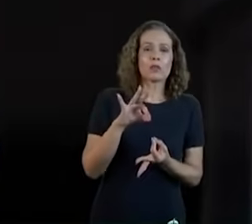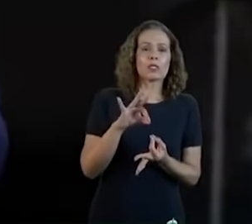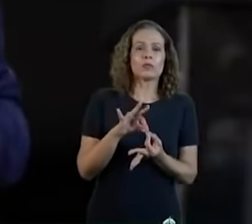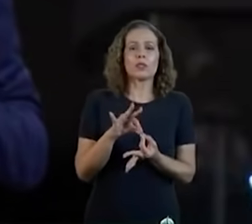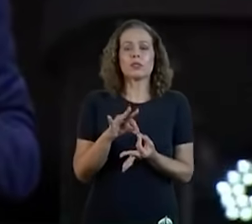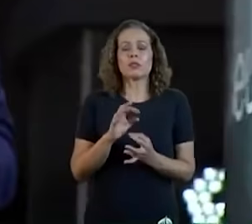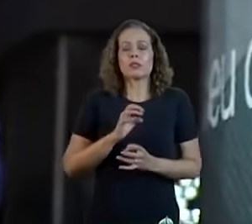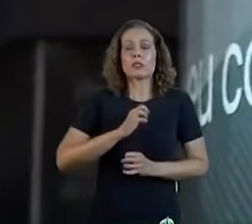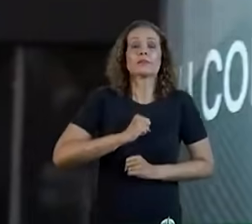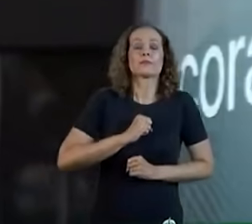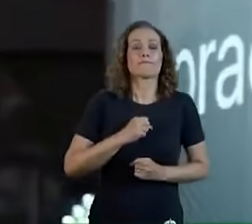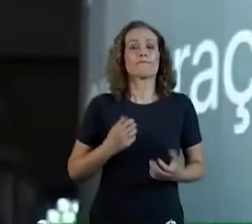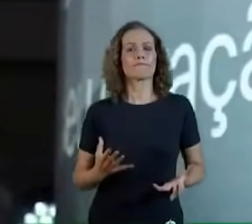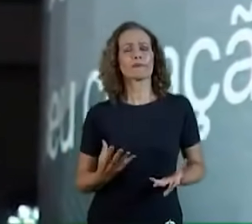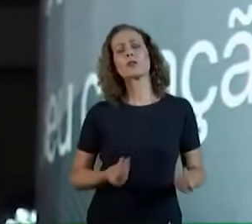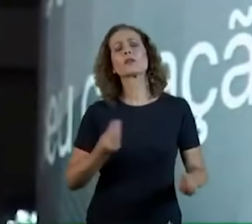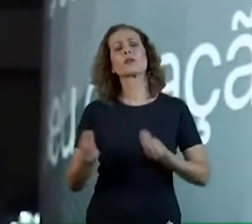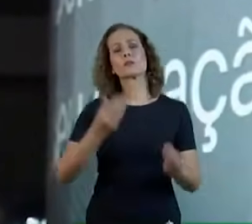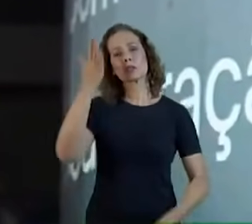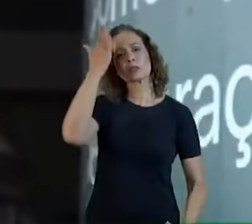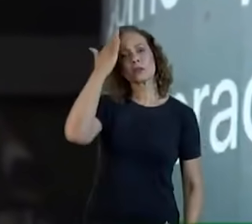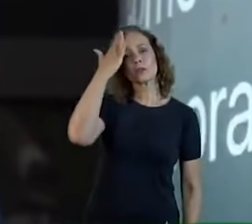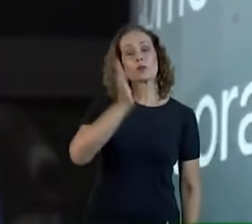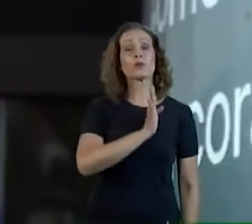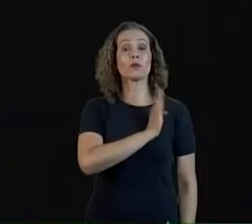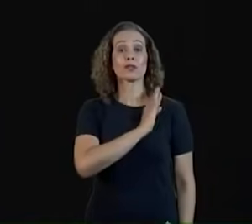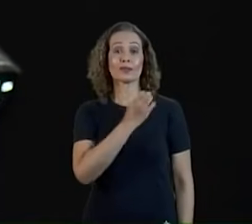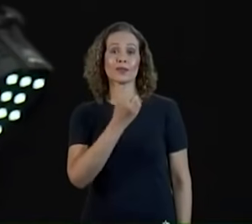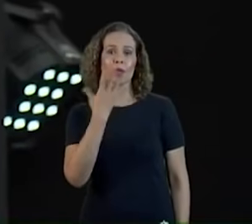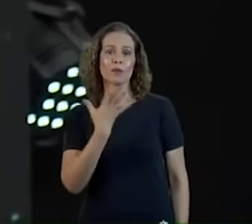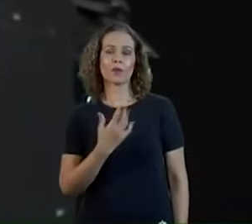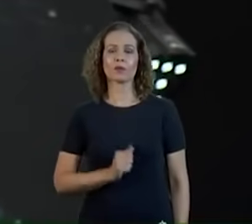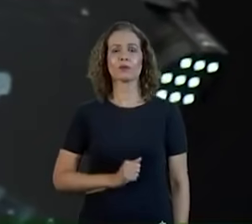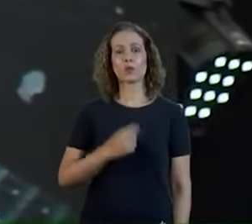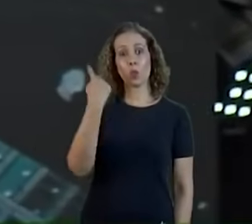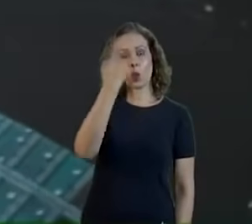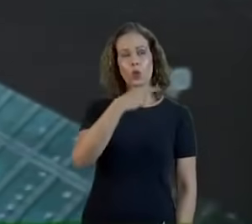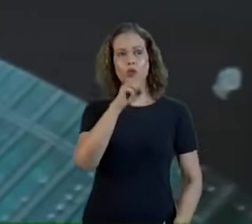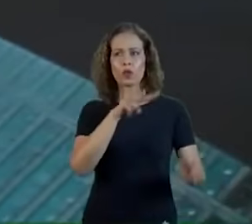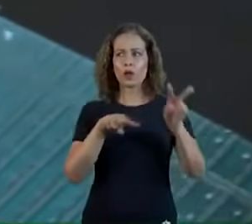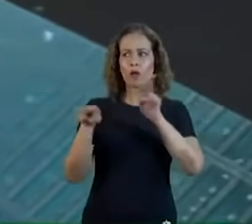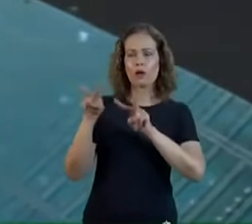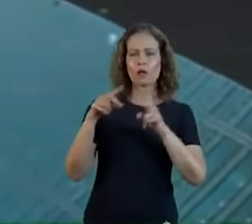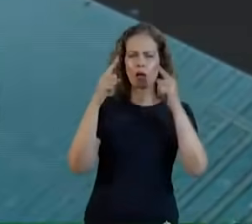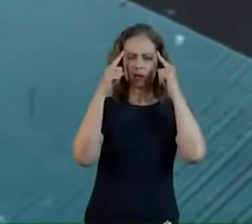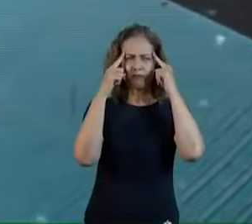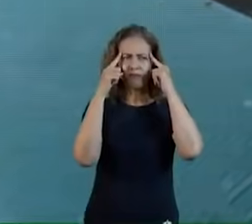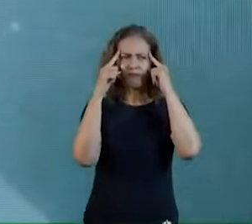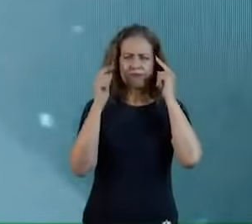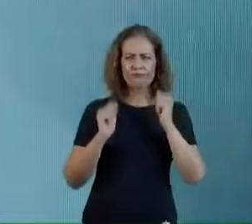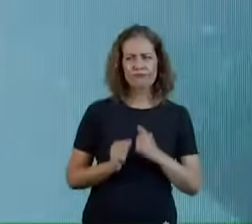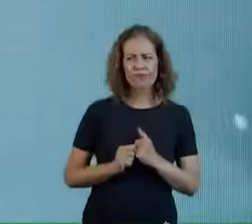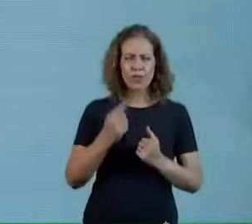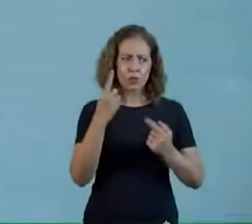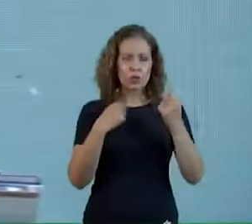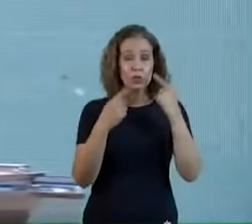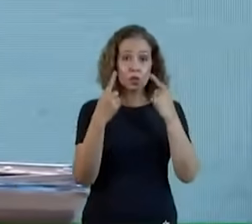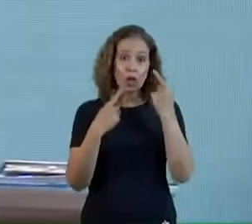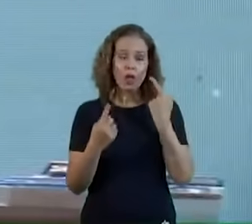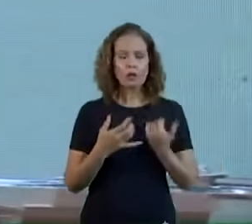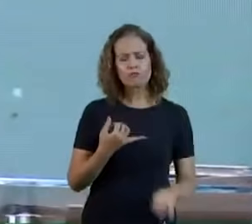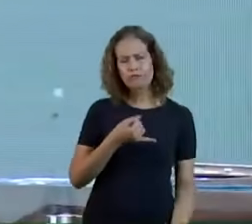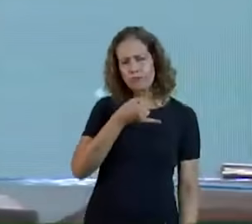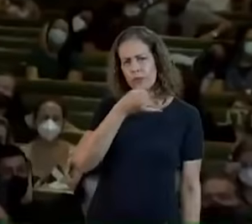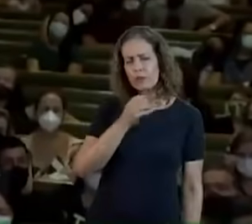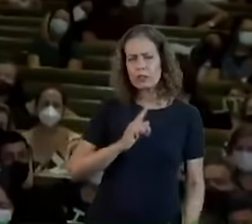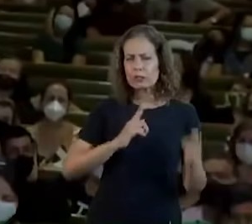sabemos que as pessoas não estão com o coração bom? É só olhar para a cara delas. As pessoas estão com a testa enrugada, estão chorosas, estão